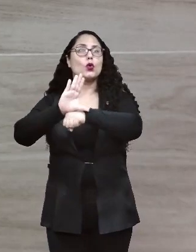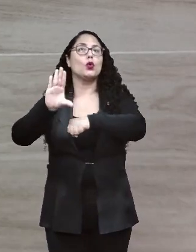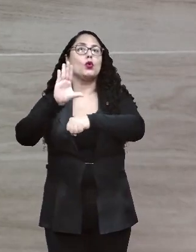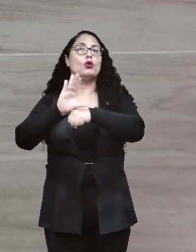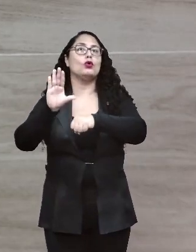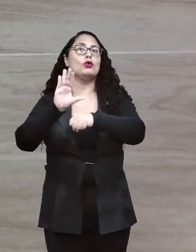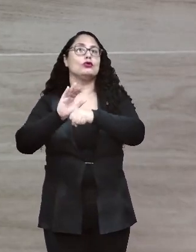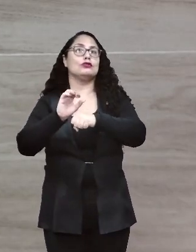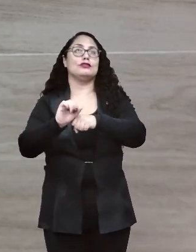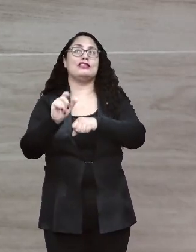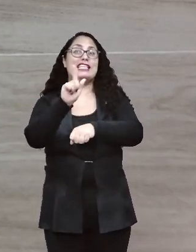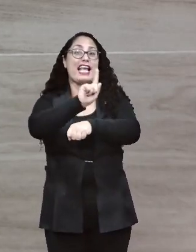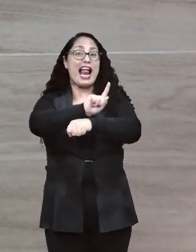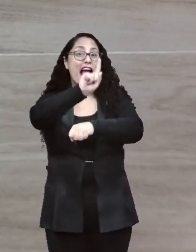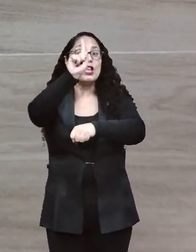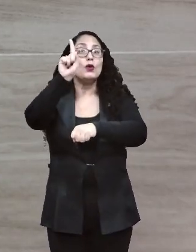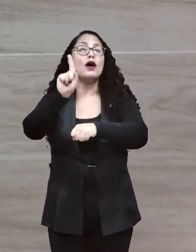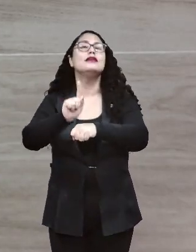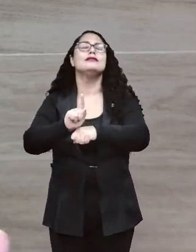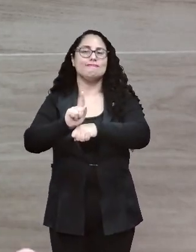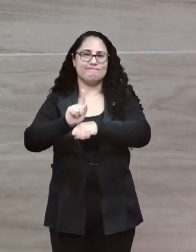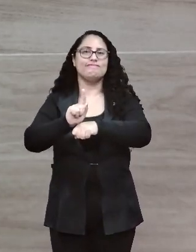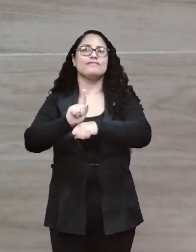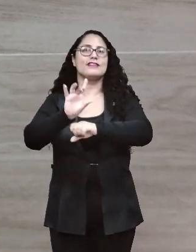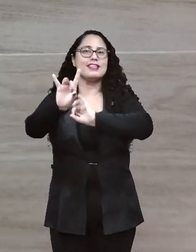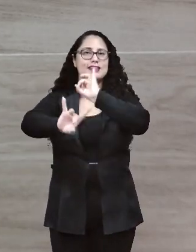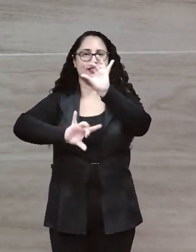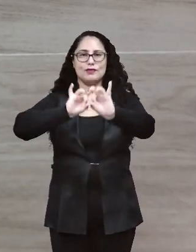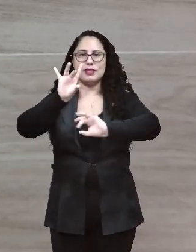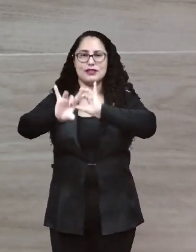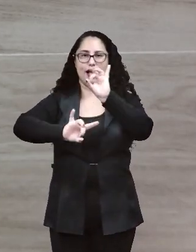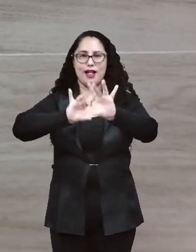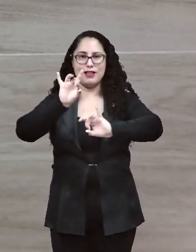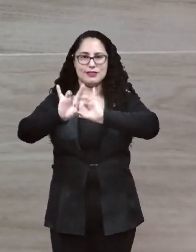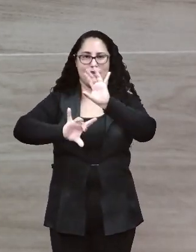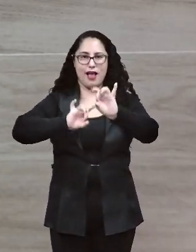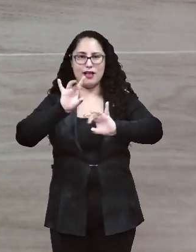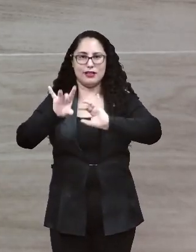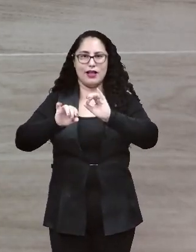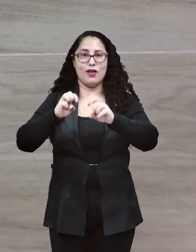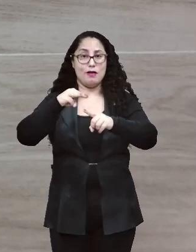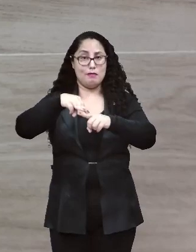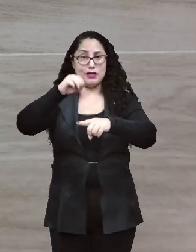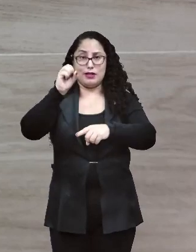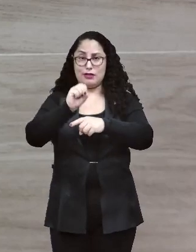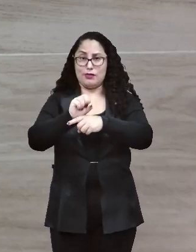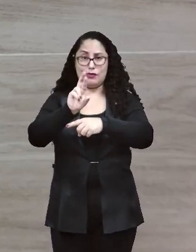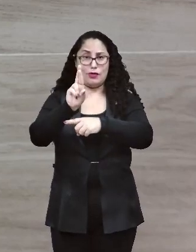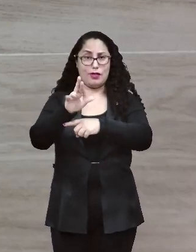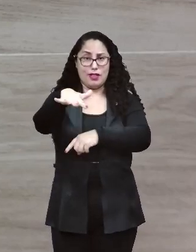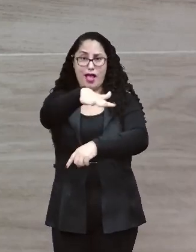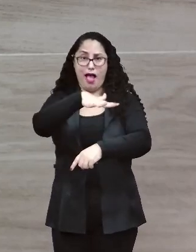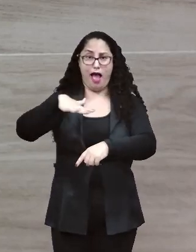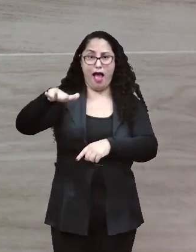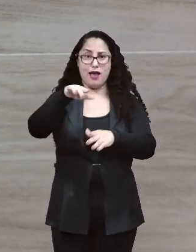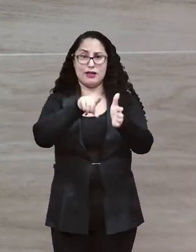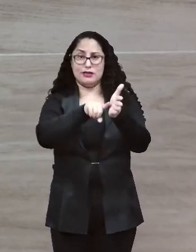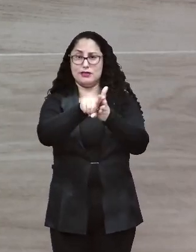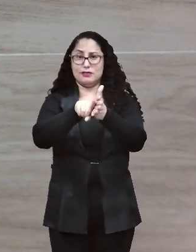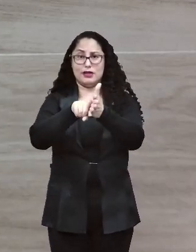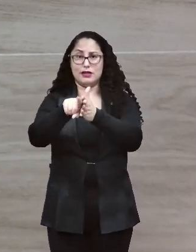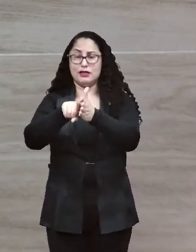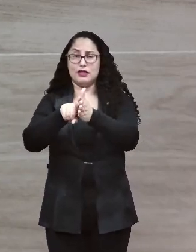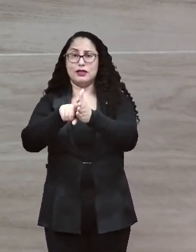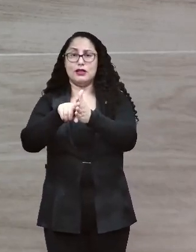de graduação, né, especialização, né, mestrado e doutorado na área de pesquisa